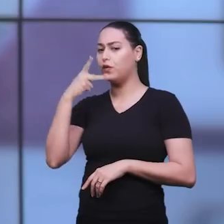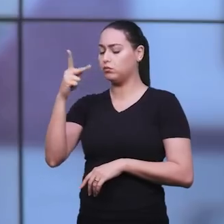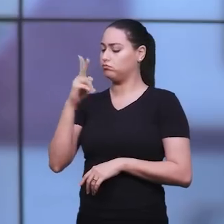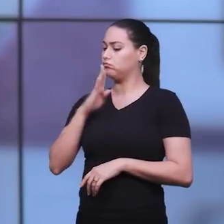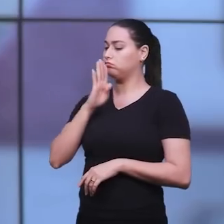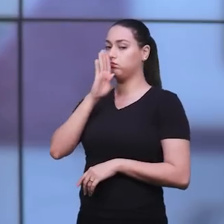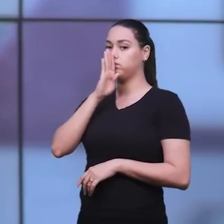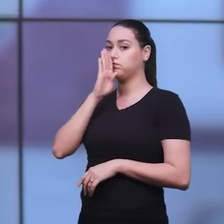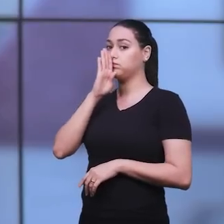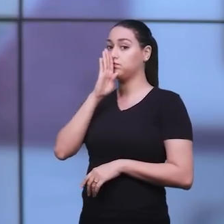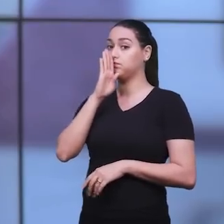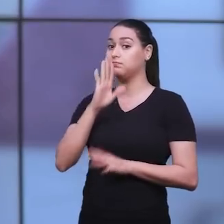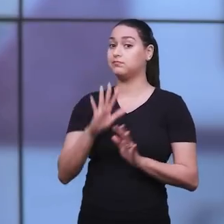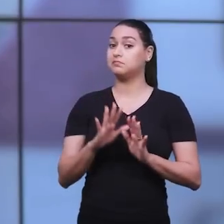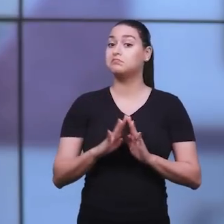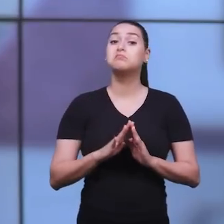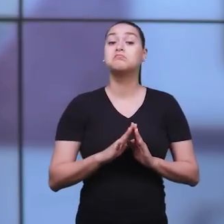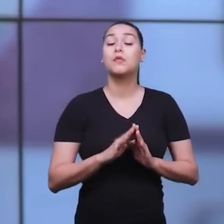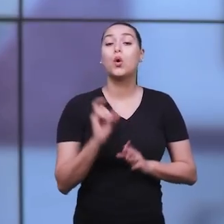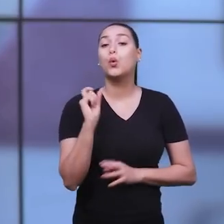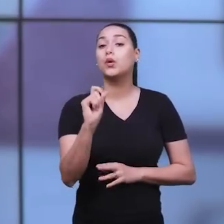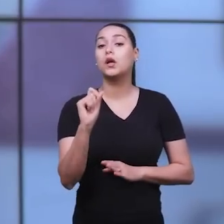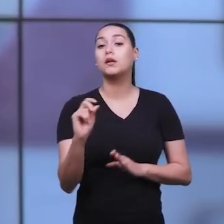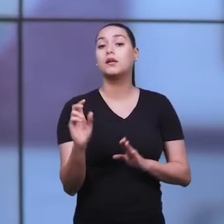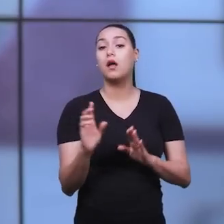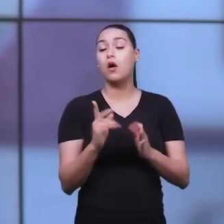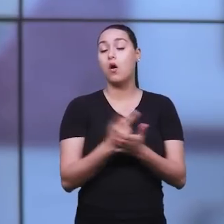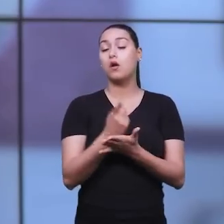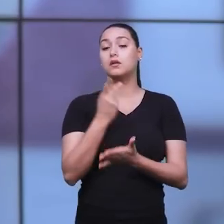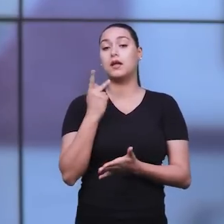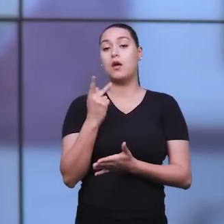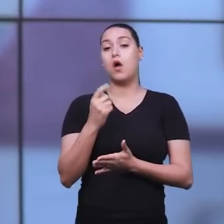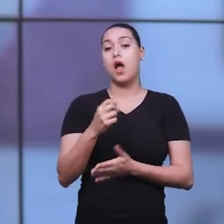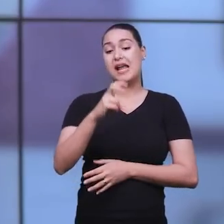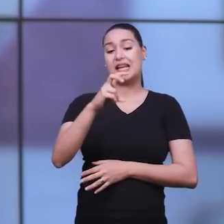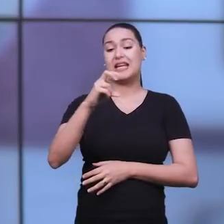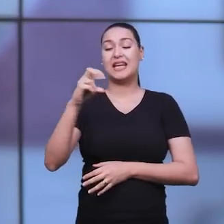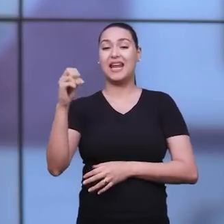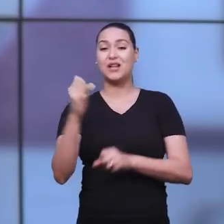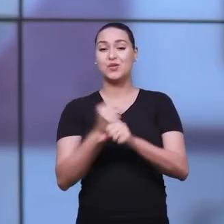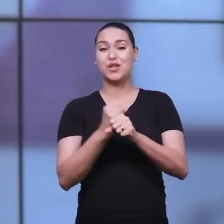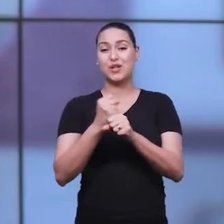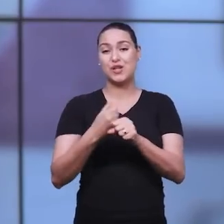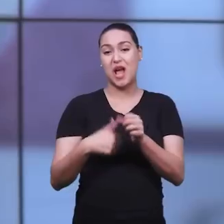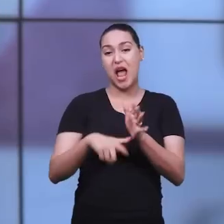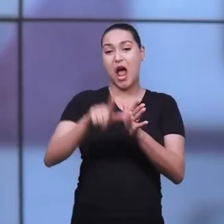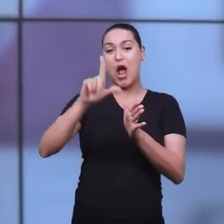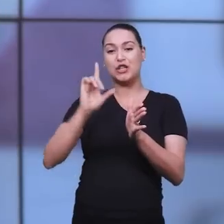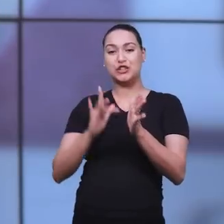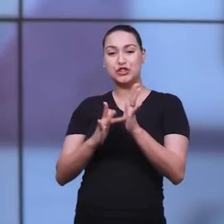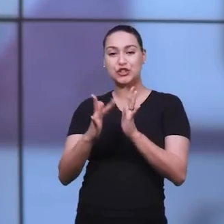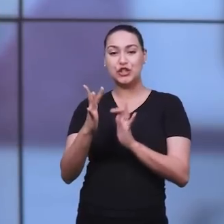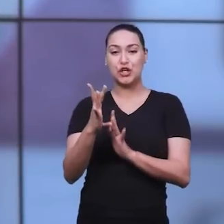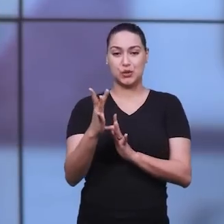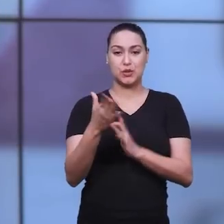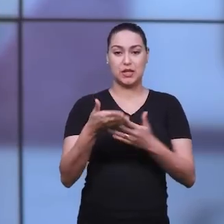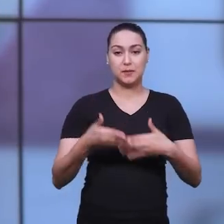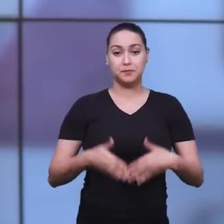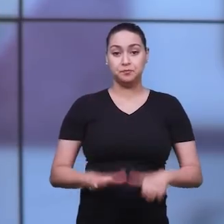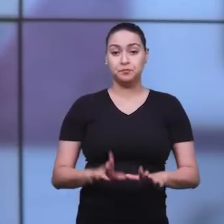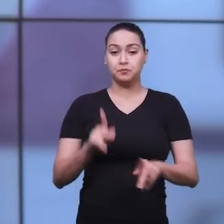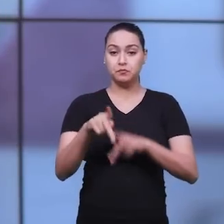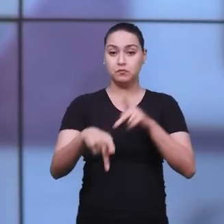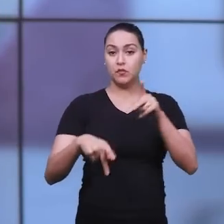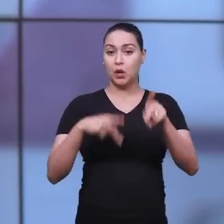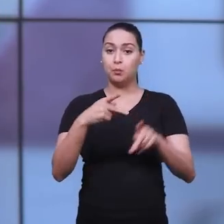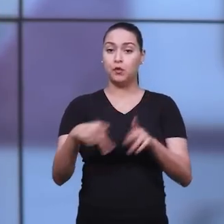Qual o cenário desta história? Aproximadamente 500 anos antes de Cristo, após a invasão em Jerusalém, o povo de